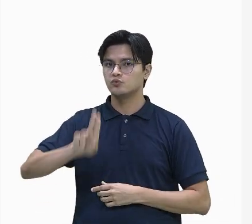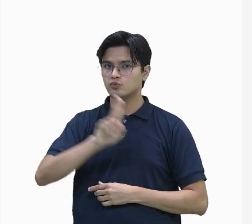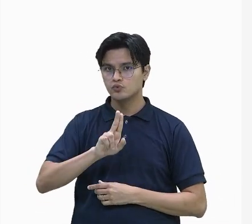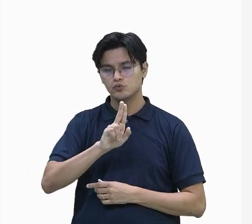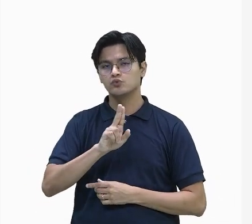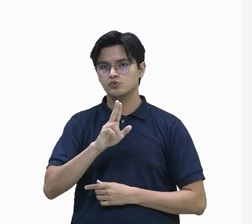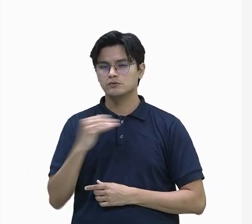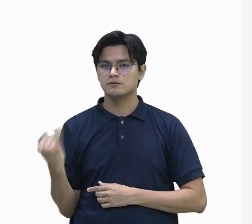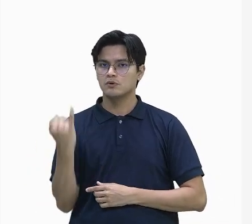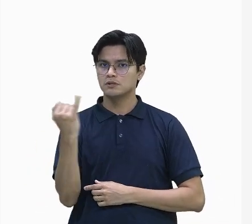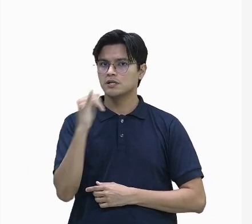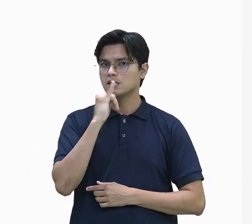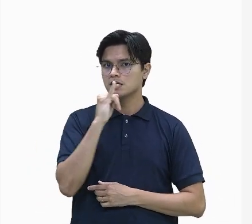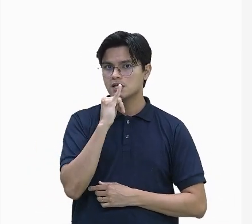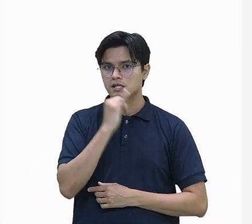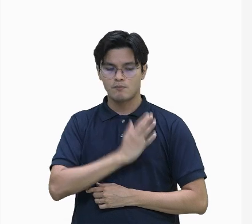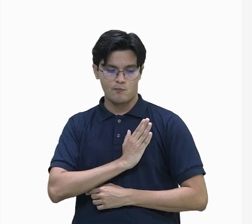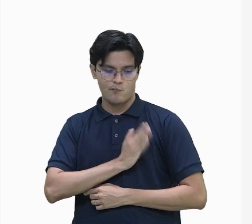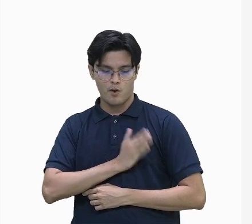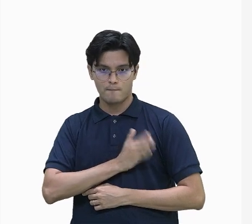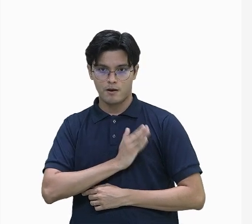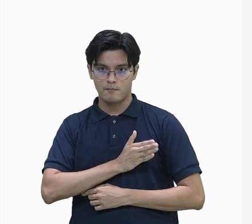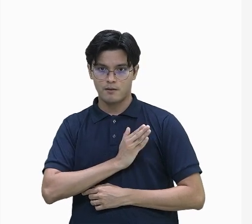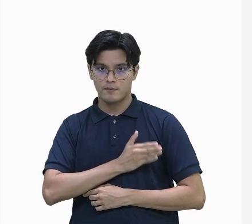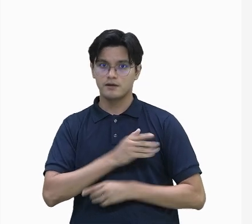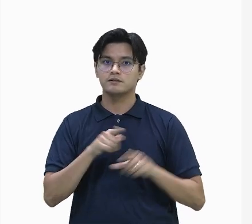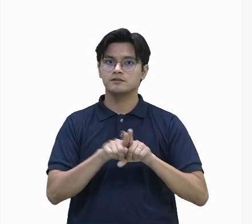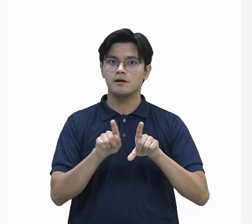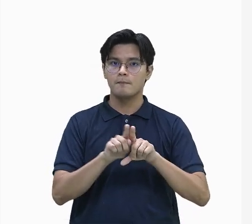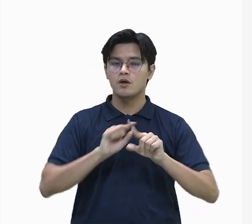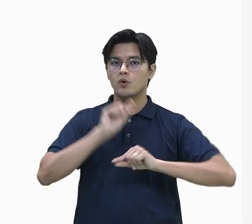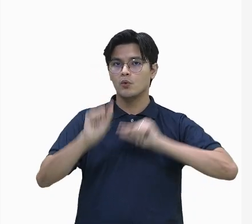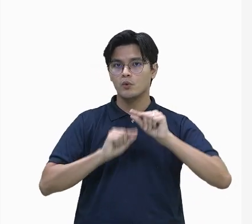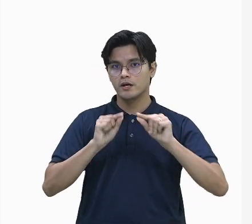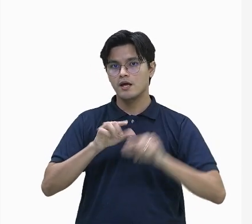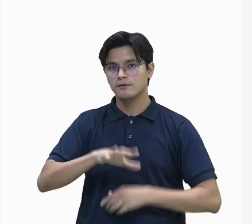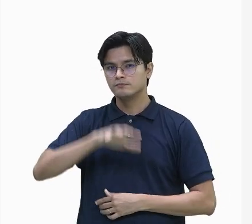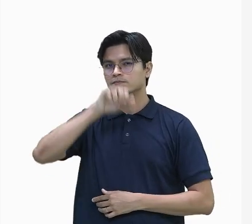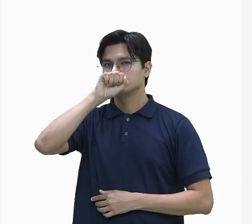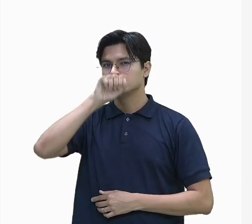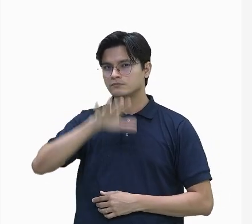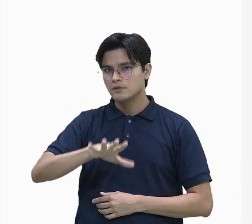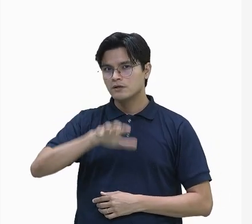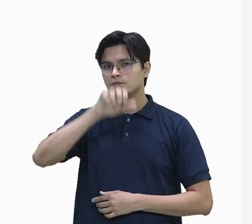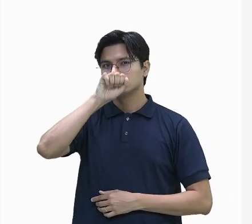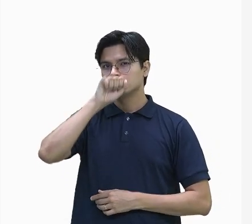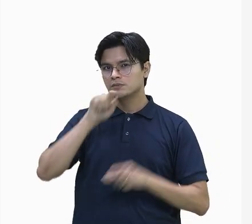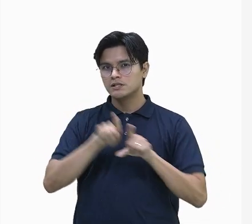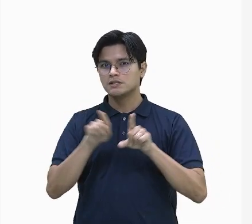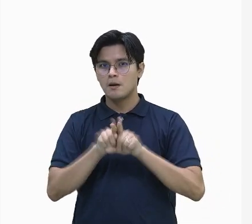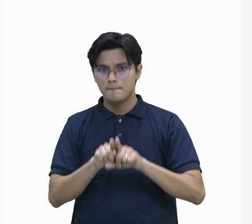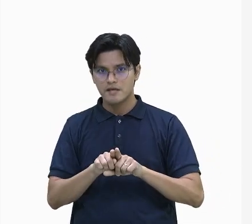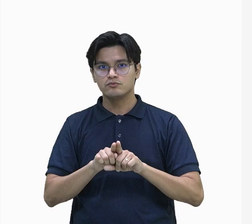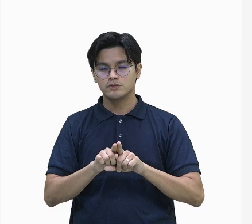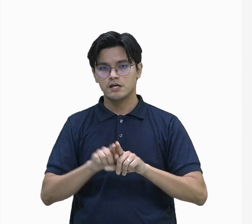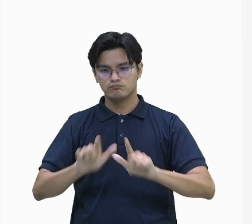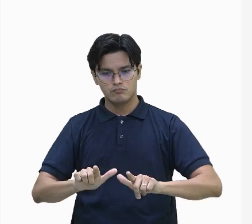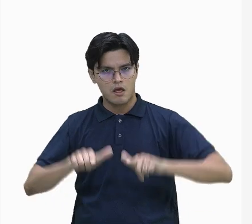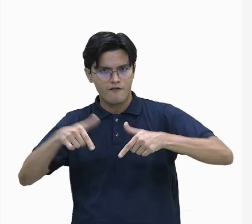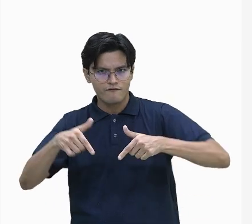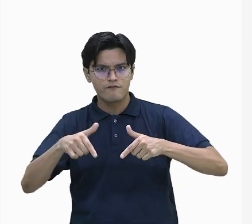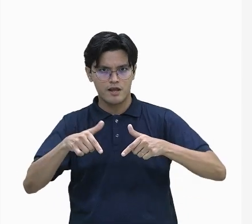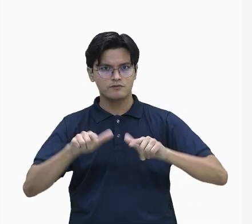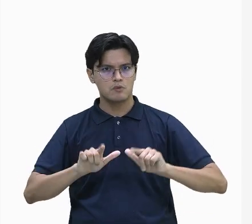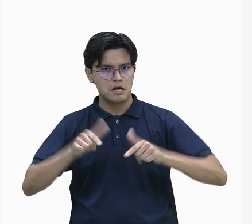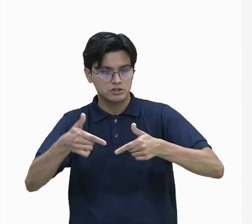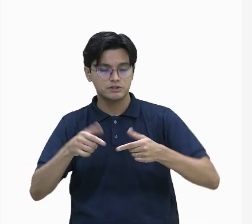como a frequência cardíaca e a respiração, e também reflexos. Além disso, nós temos a